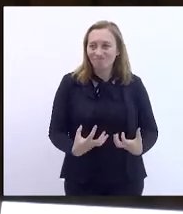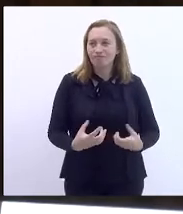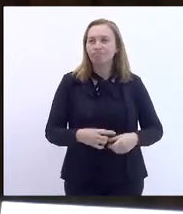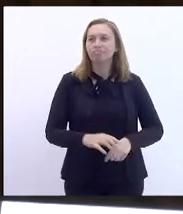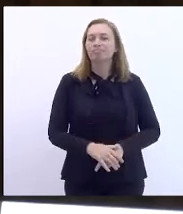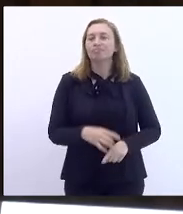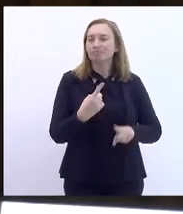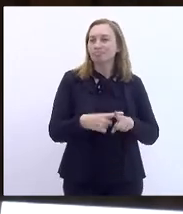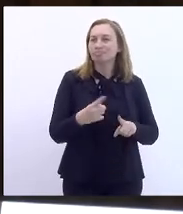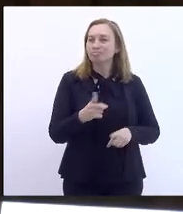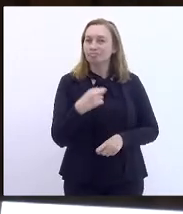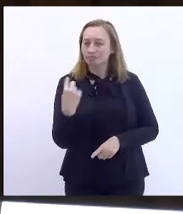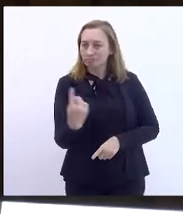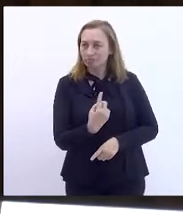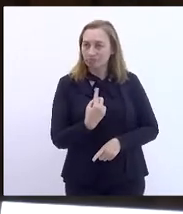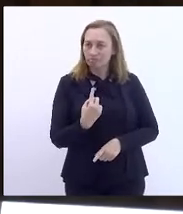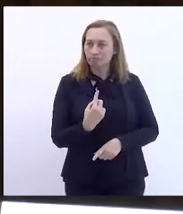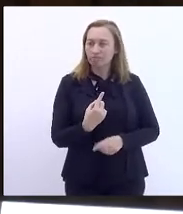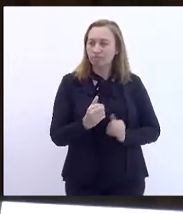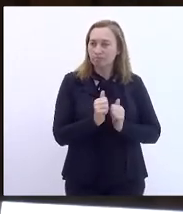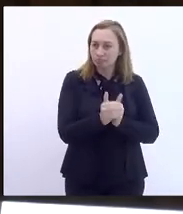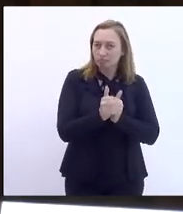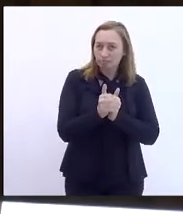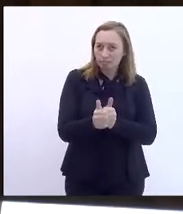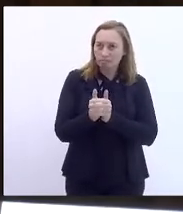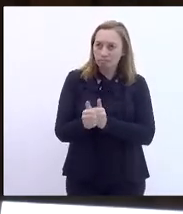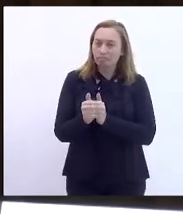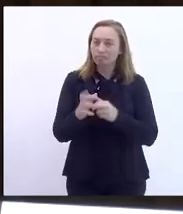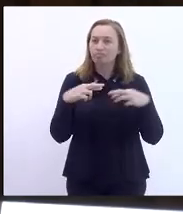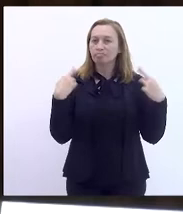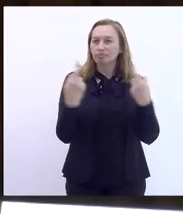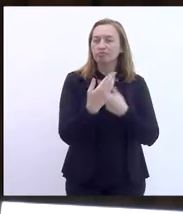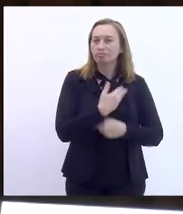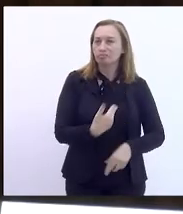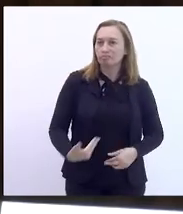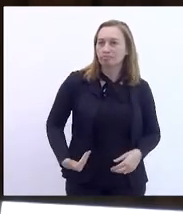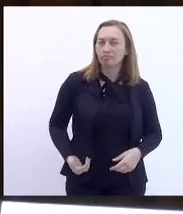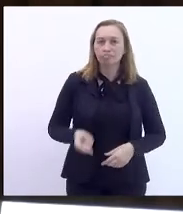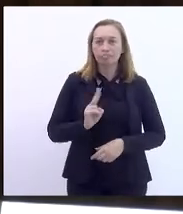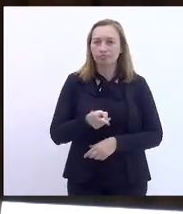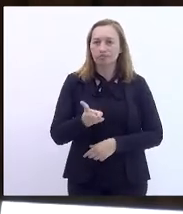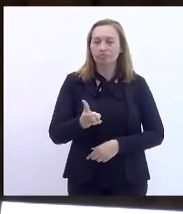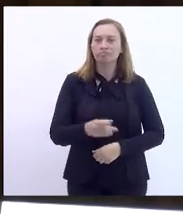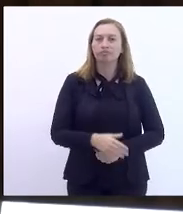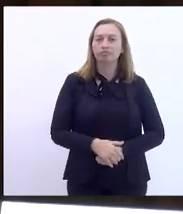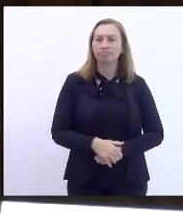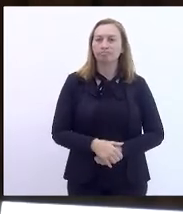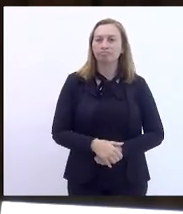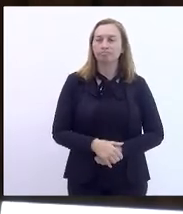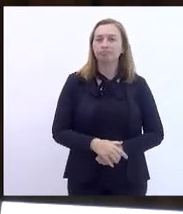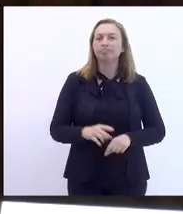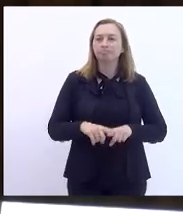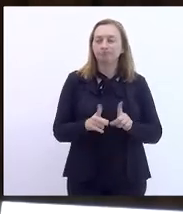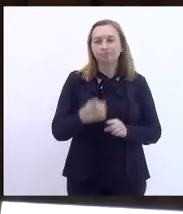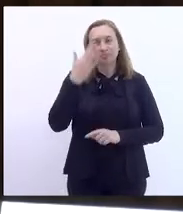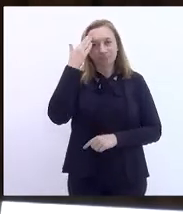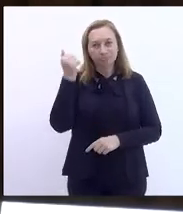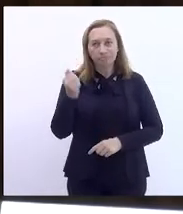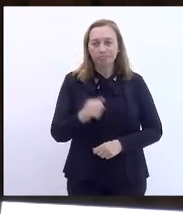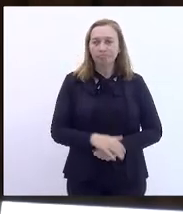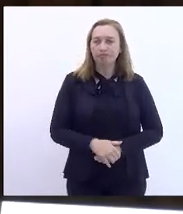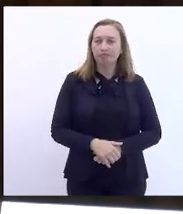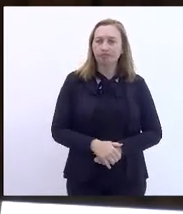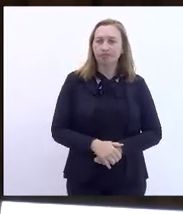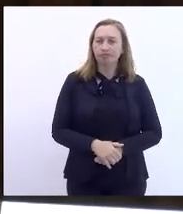porque muitos de nós acompanhamos audiências públicas o tempo inteiro mas a gente sabe que a